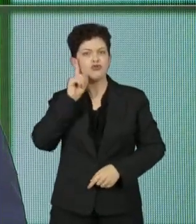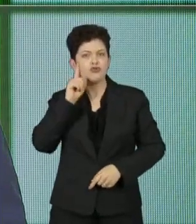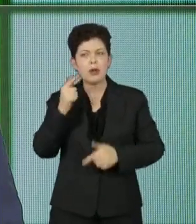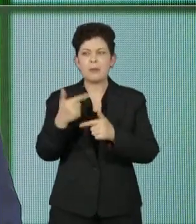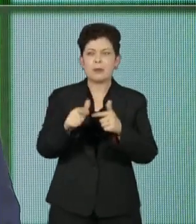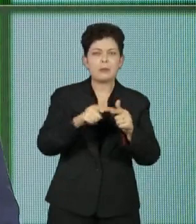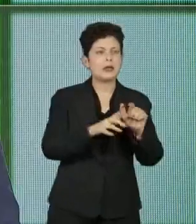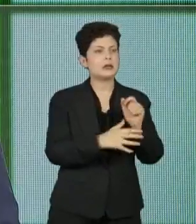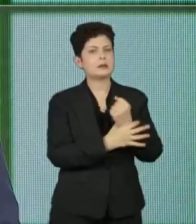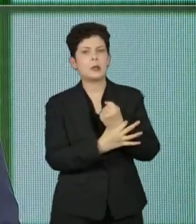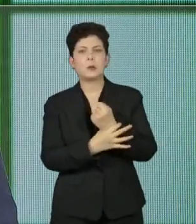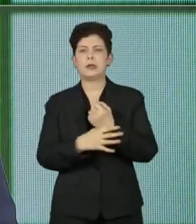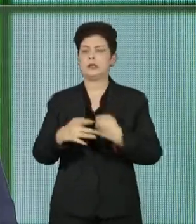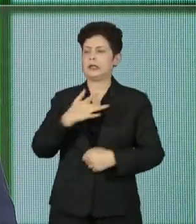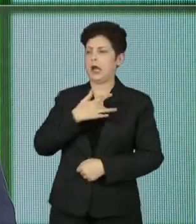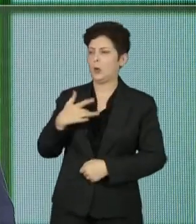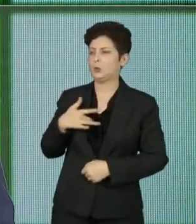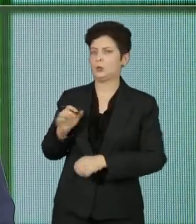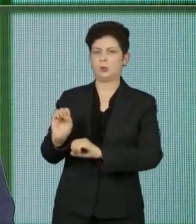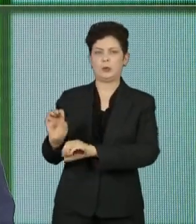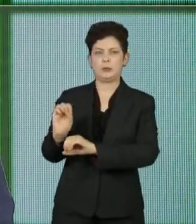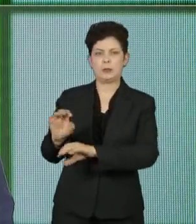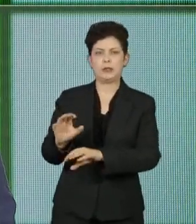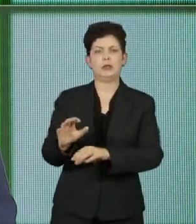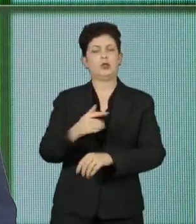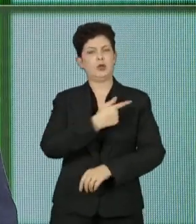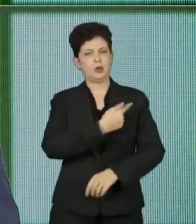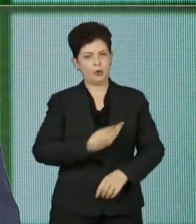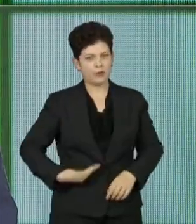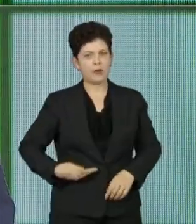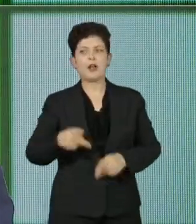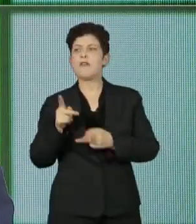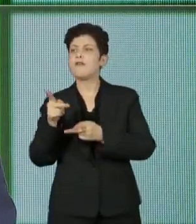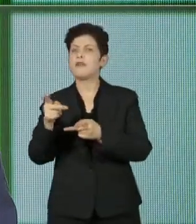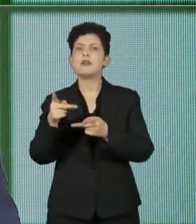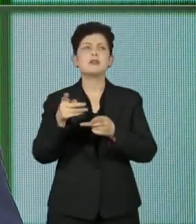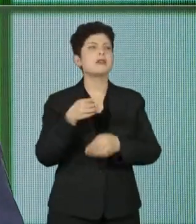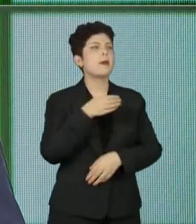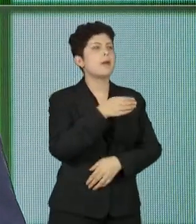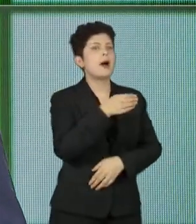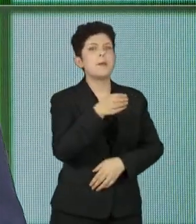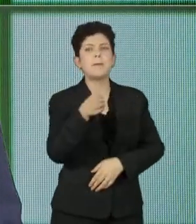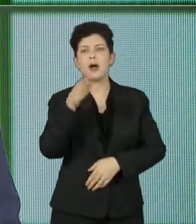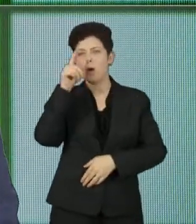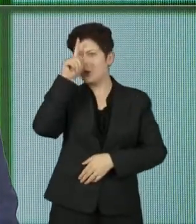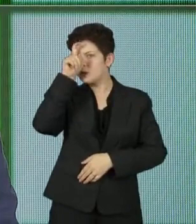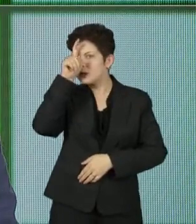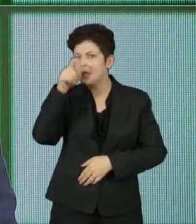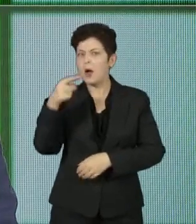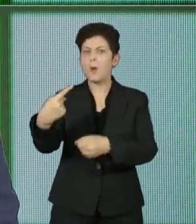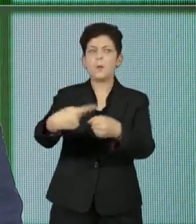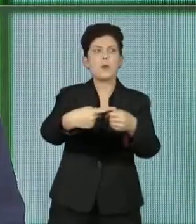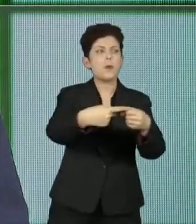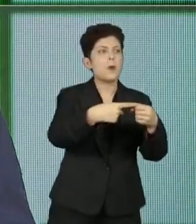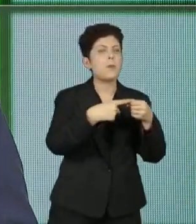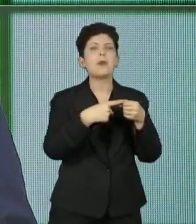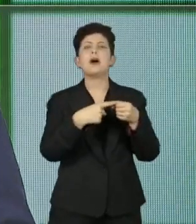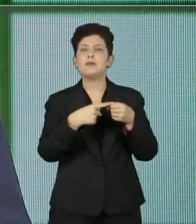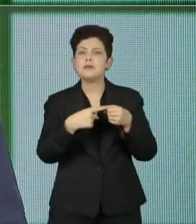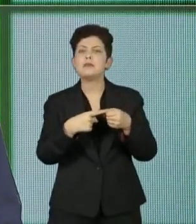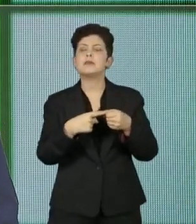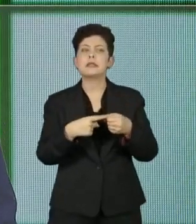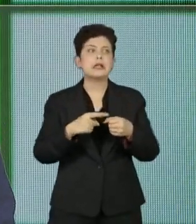resolvendo o problema da segurança da Saúde da educação é o governador que visita os municípios visita os hospitais é o primeiro a chegar